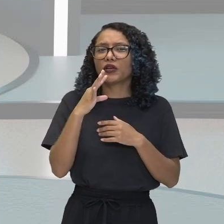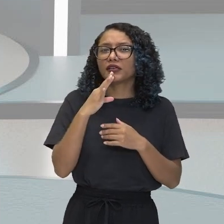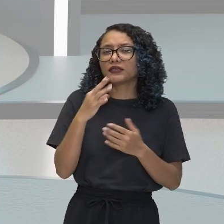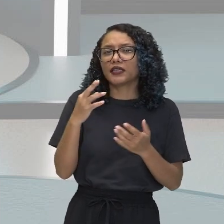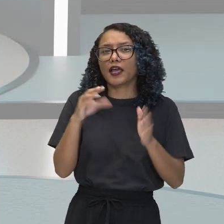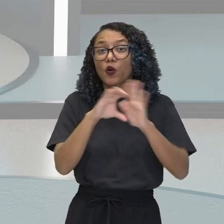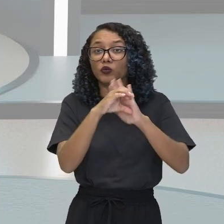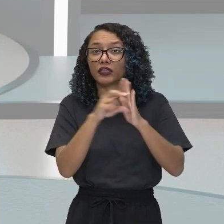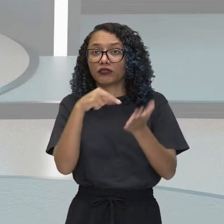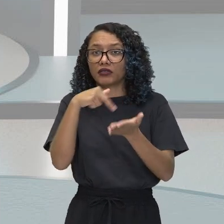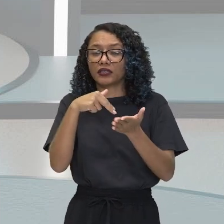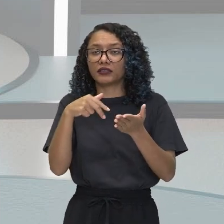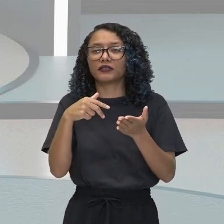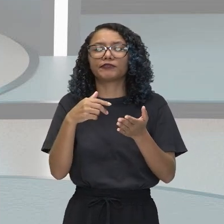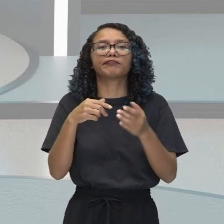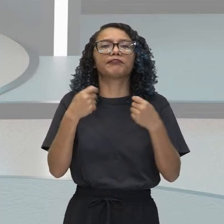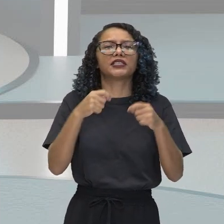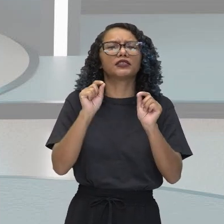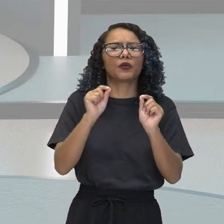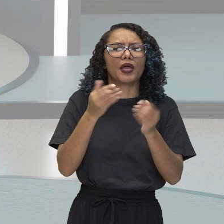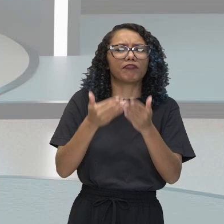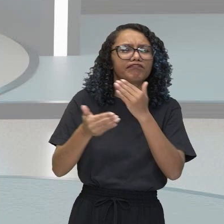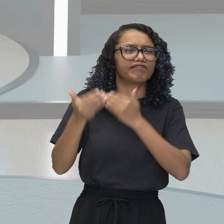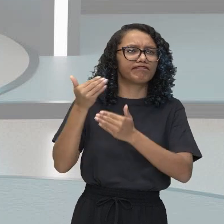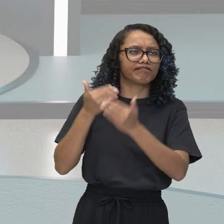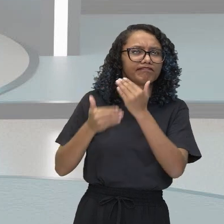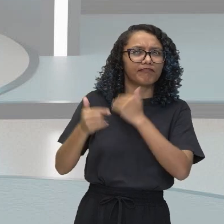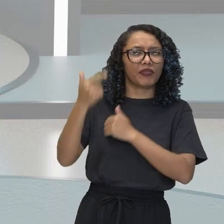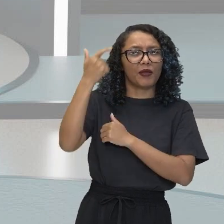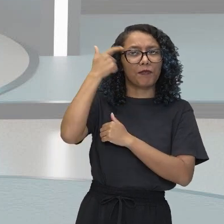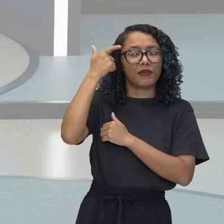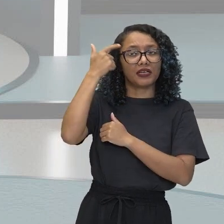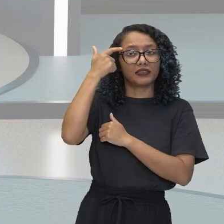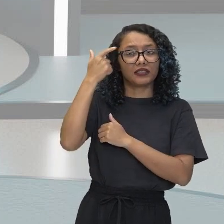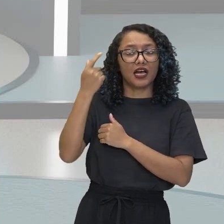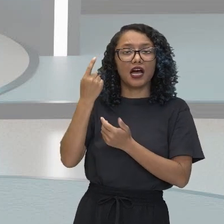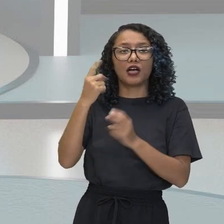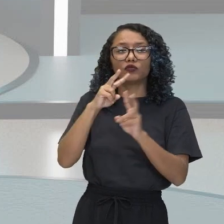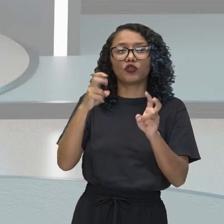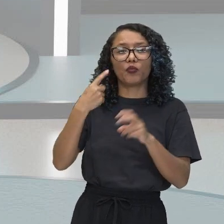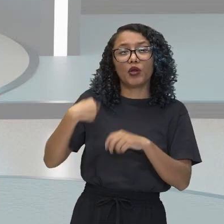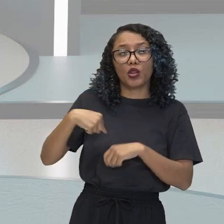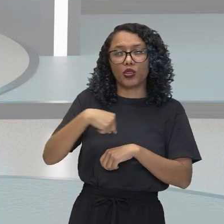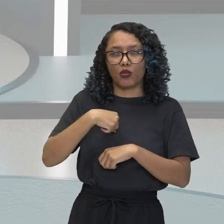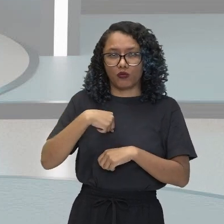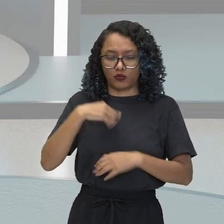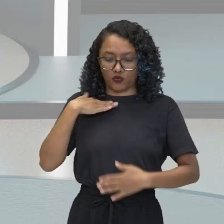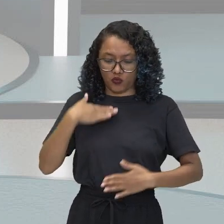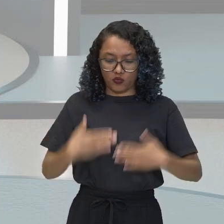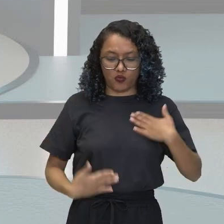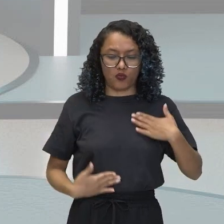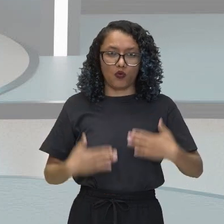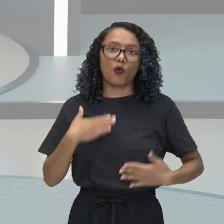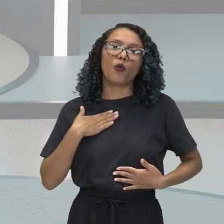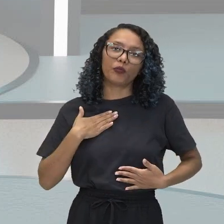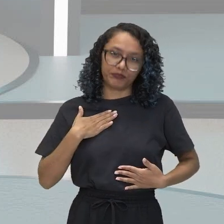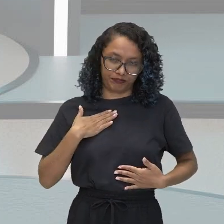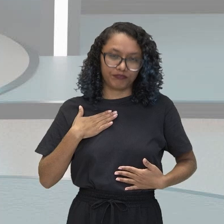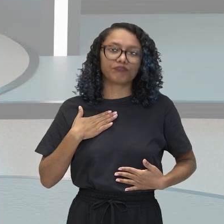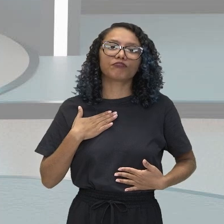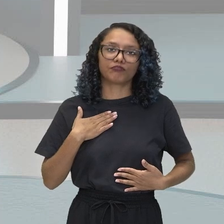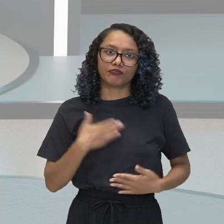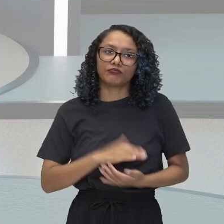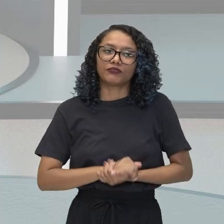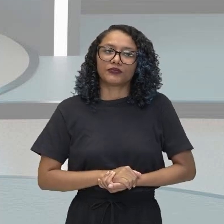voltar um pouquinho no tempo e refletir sobre nós, o corpo. Então,